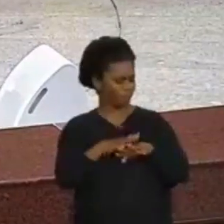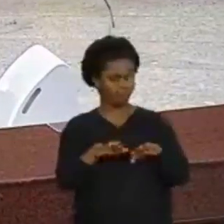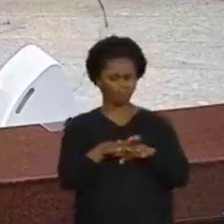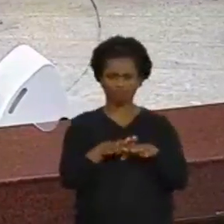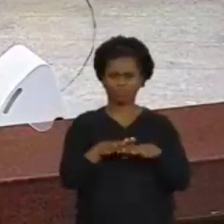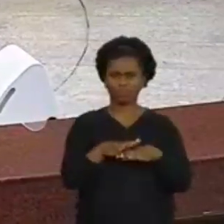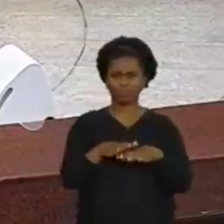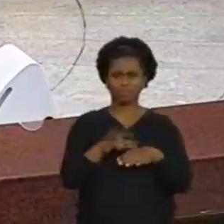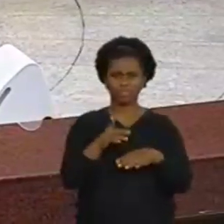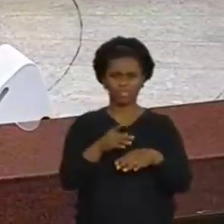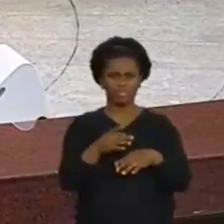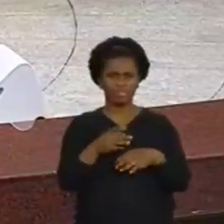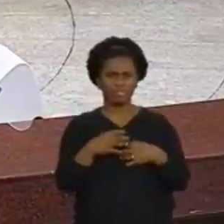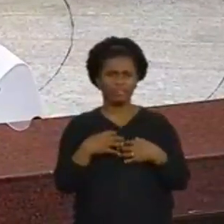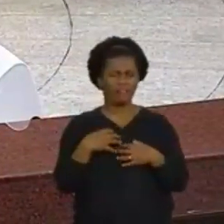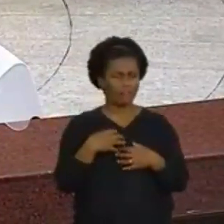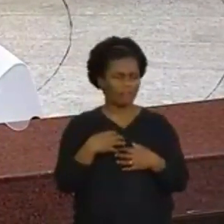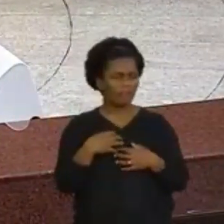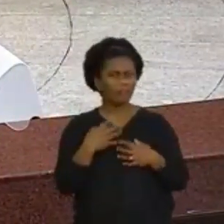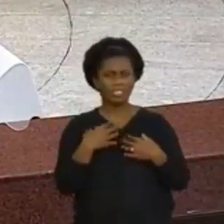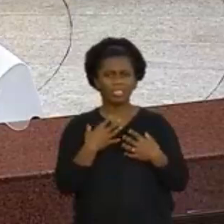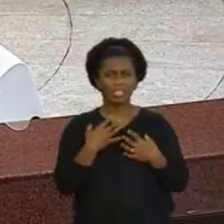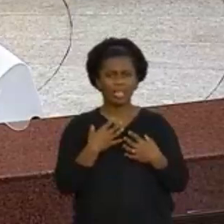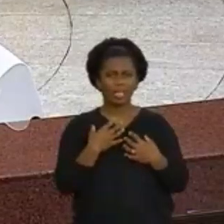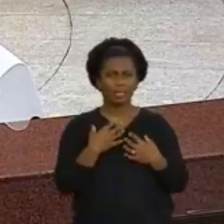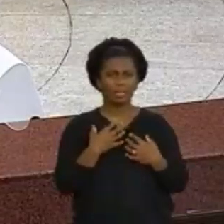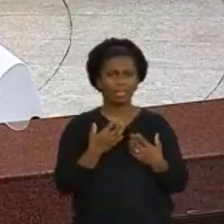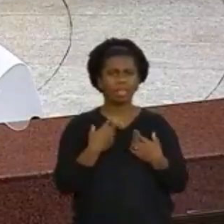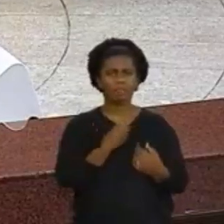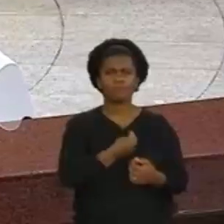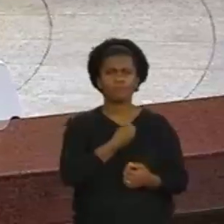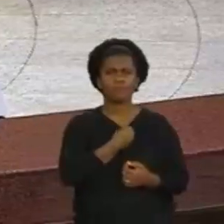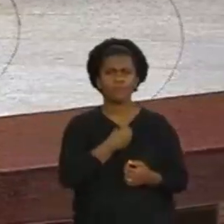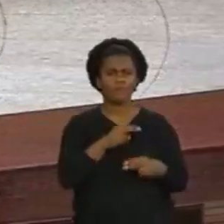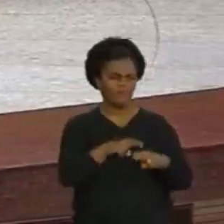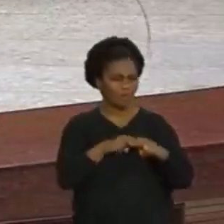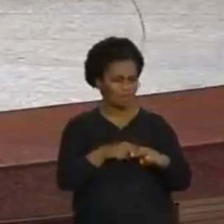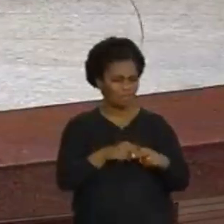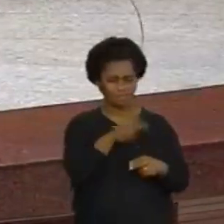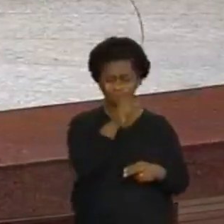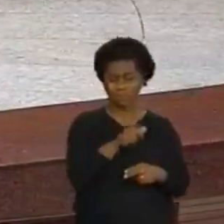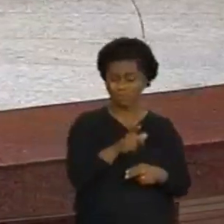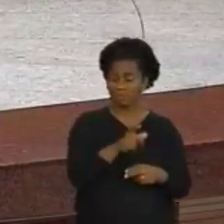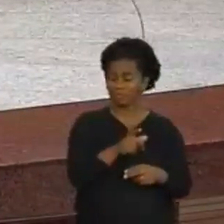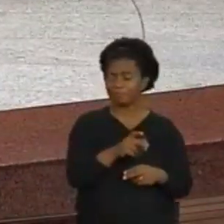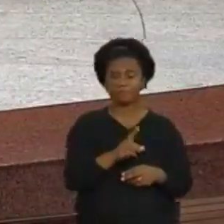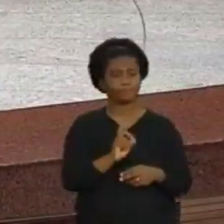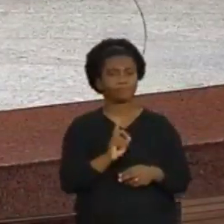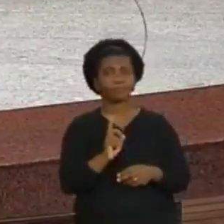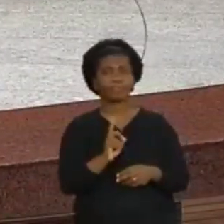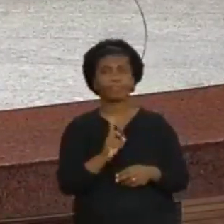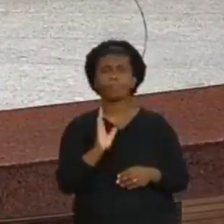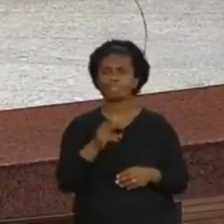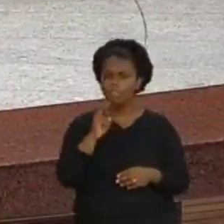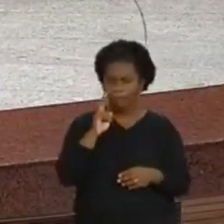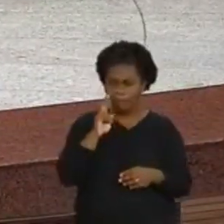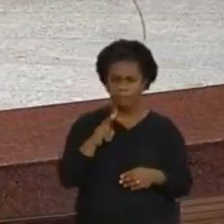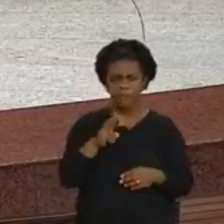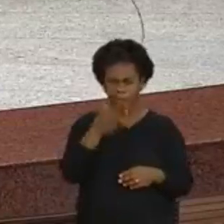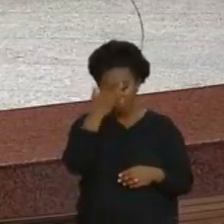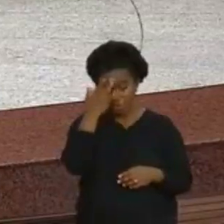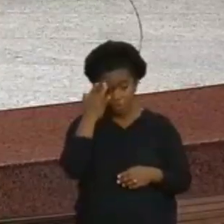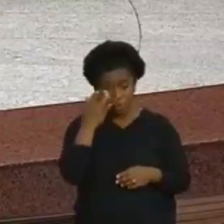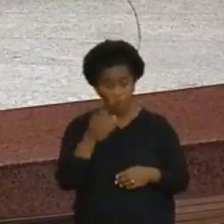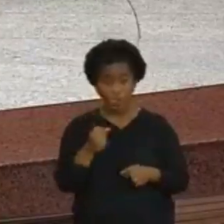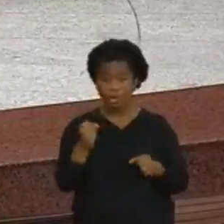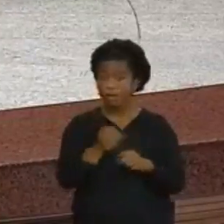esse negócio de viver em função de uma pessoa. Eu já vi pessoas que ficaram anos na igreja sem orar por si, só oraram pelos